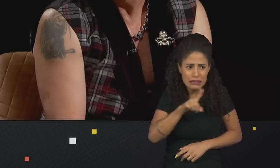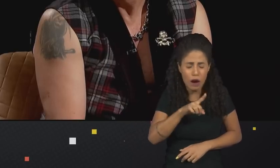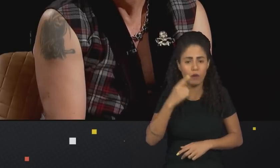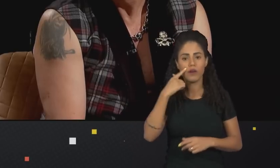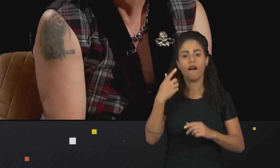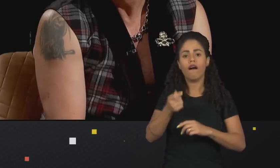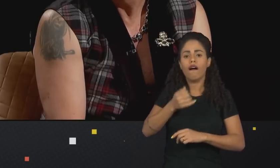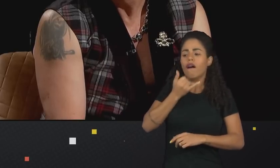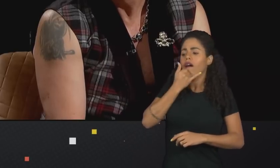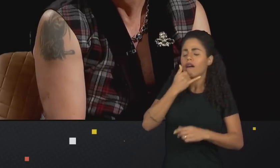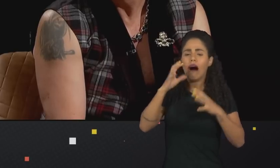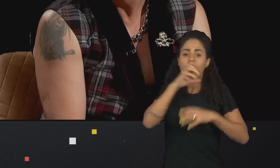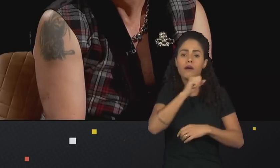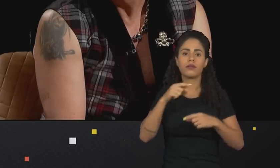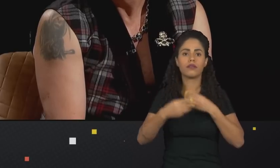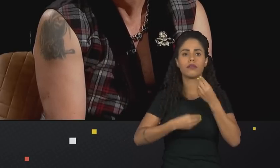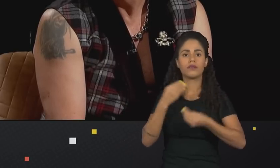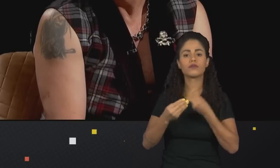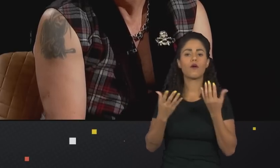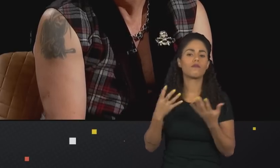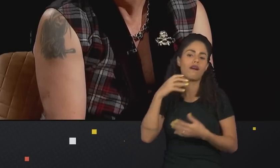isso, sabe? E isso